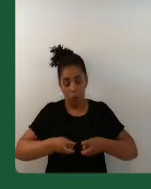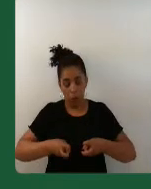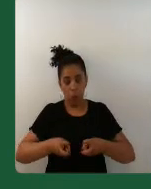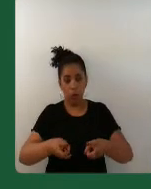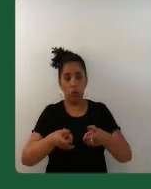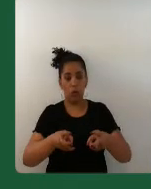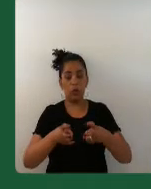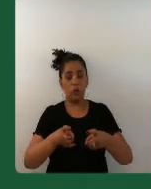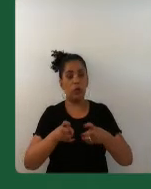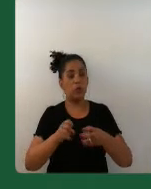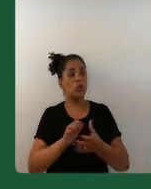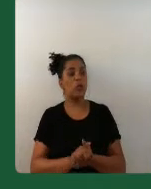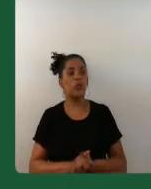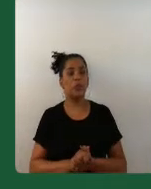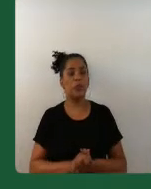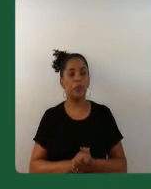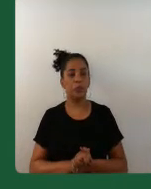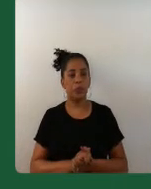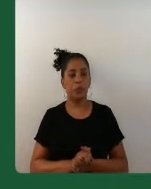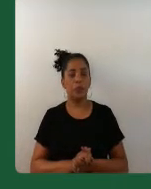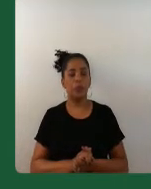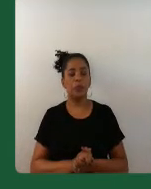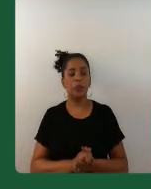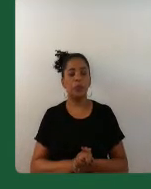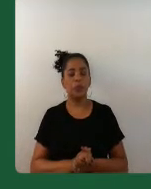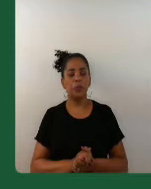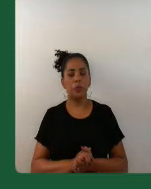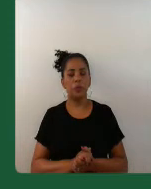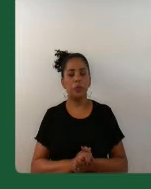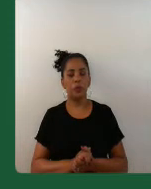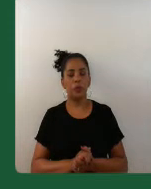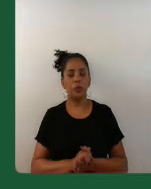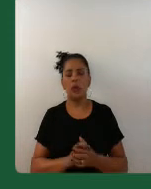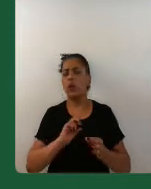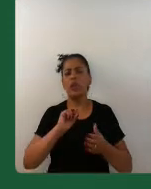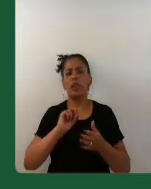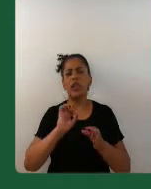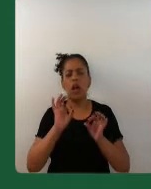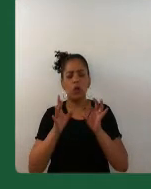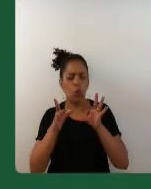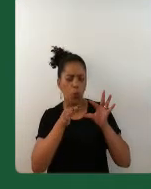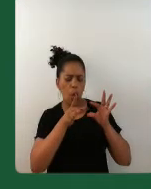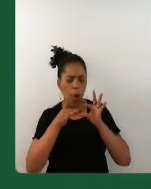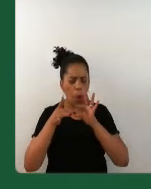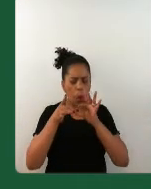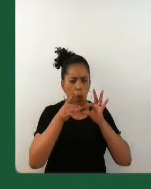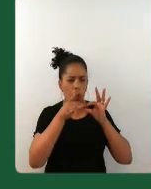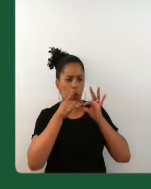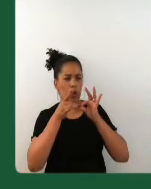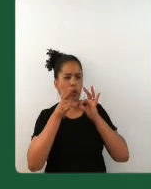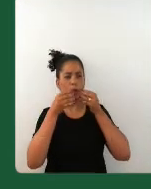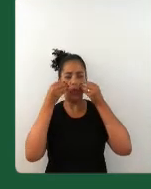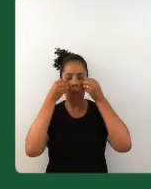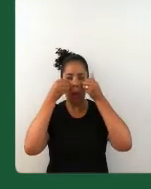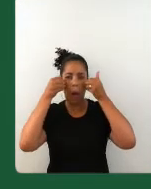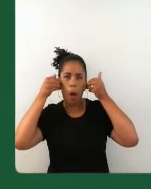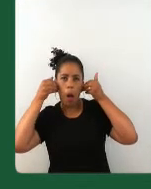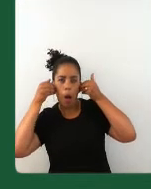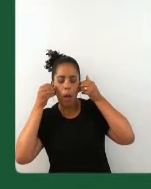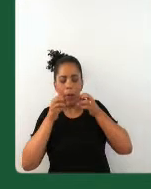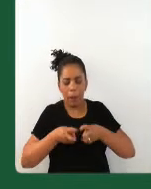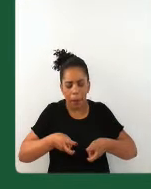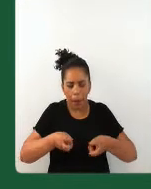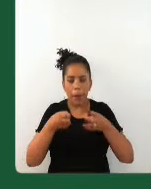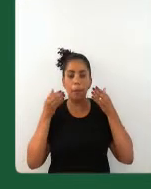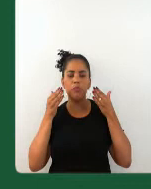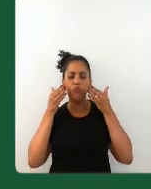do símbolo, que é a junção do rosto ao meio, as microsomias